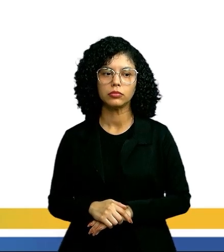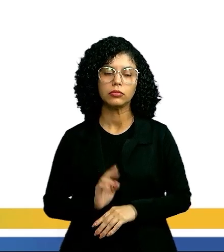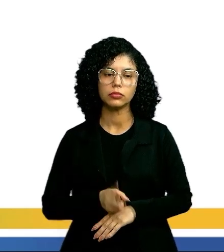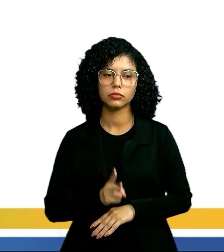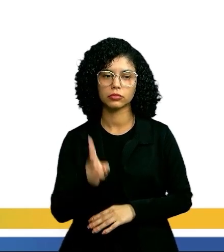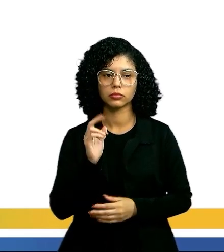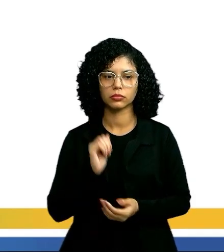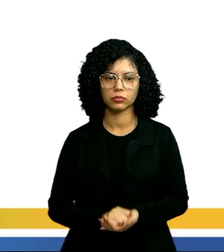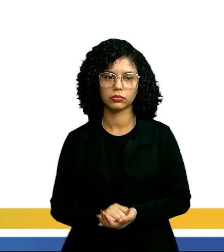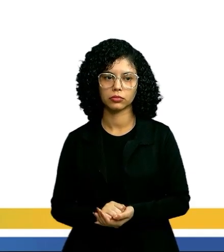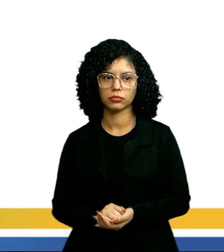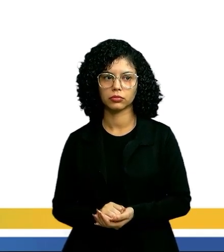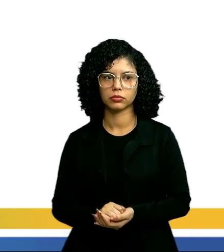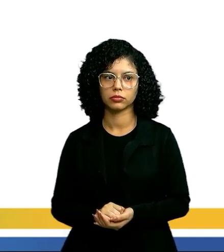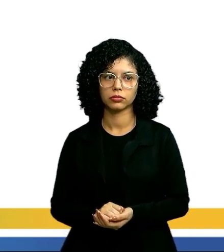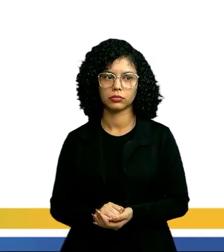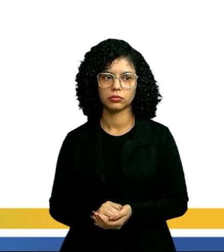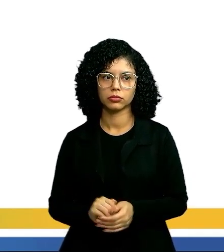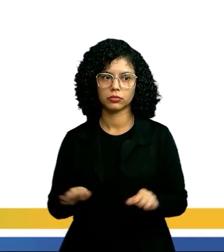Seguindo.